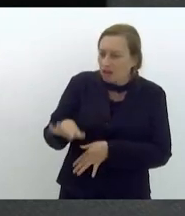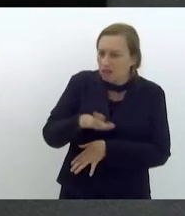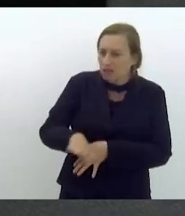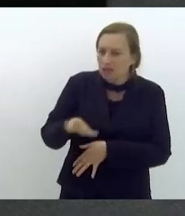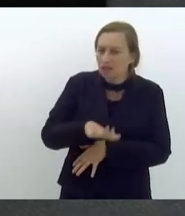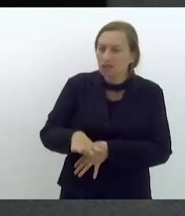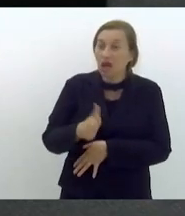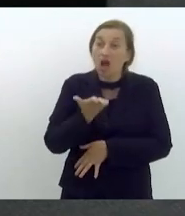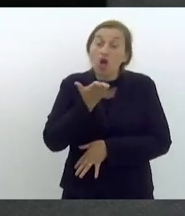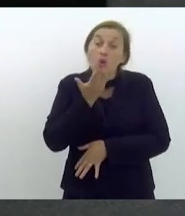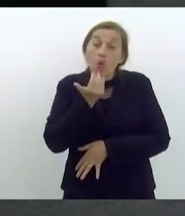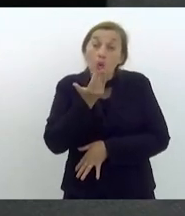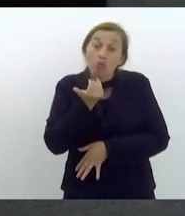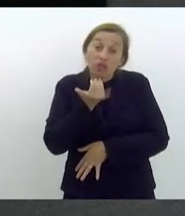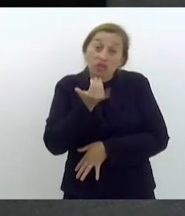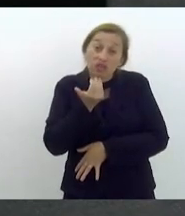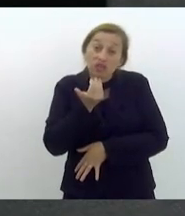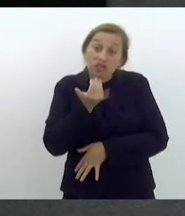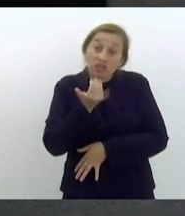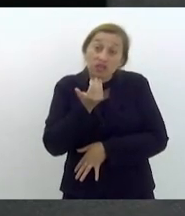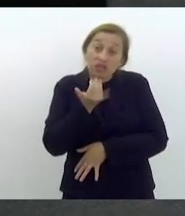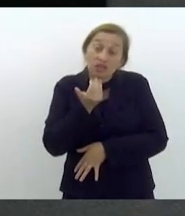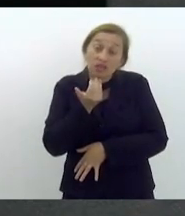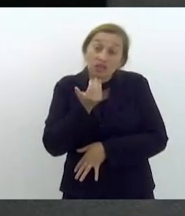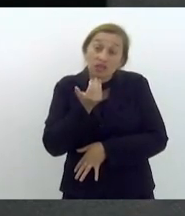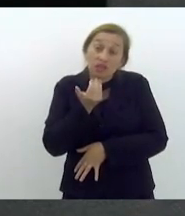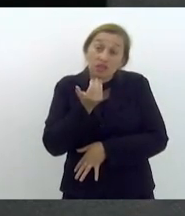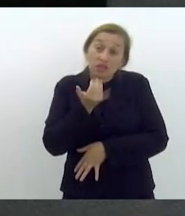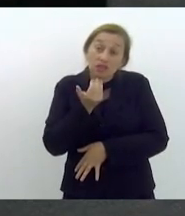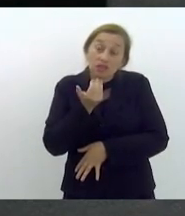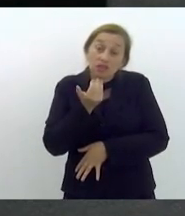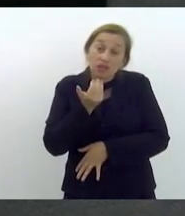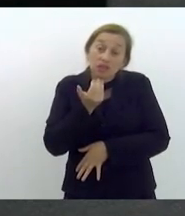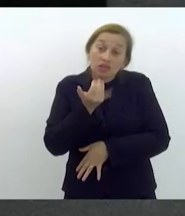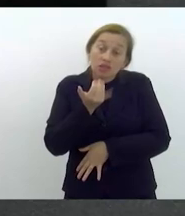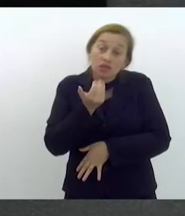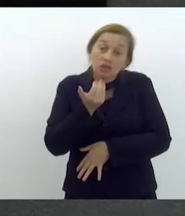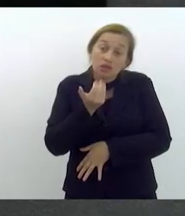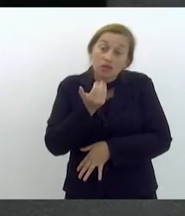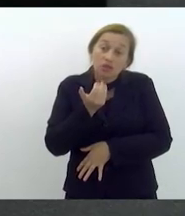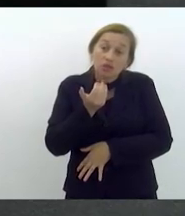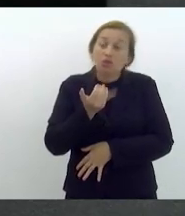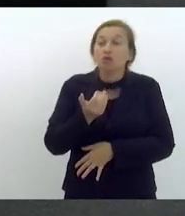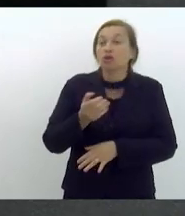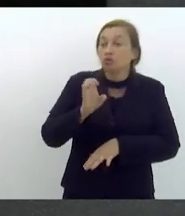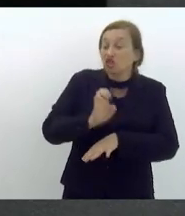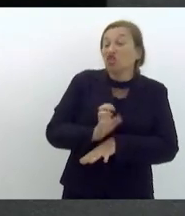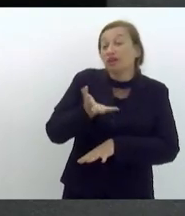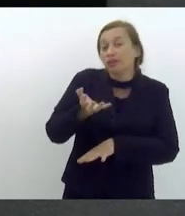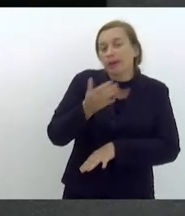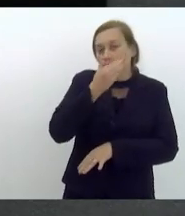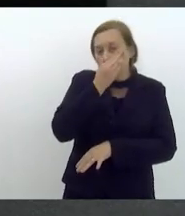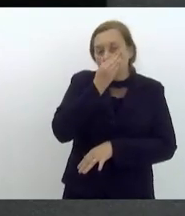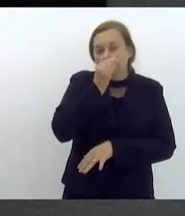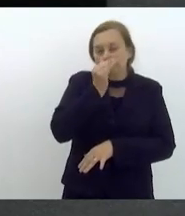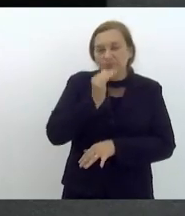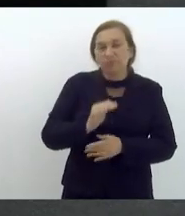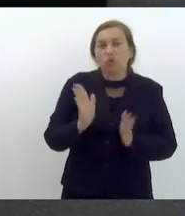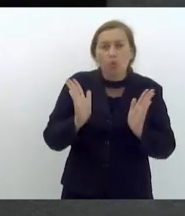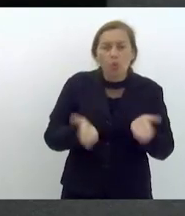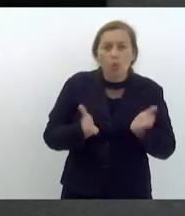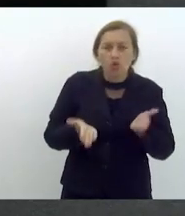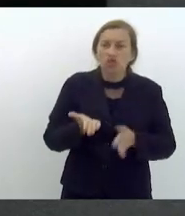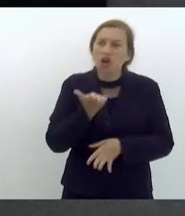a se alimentar de Aqui de acordo como o estado acredita que isso Deva ser feito hoje